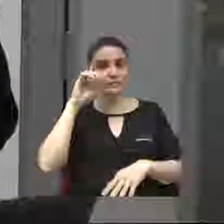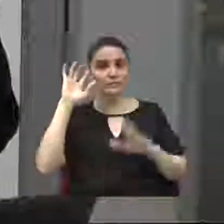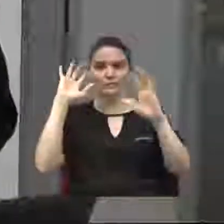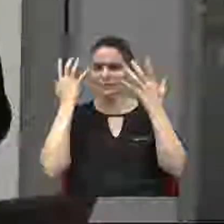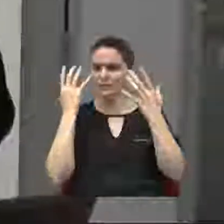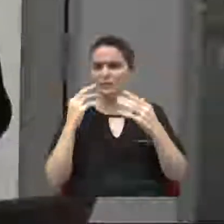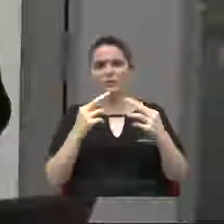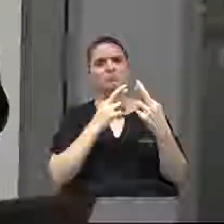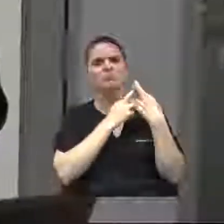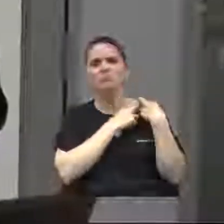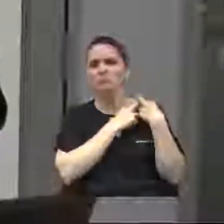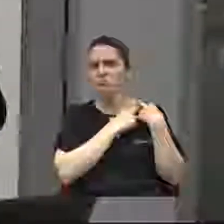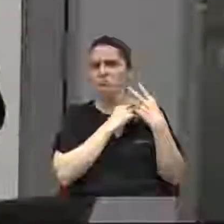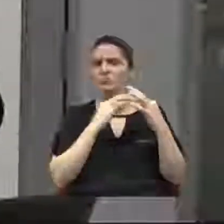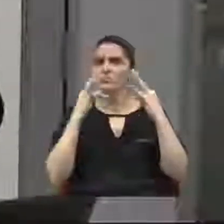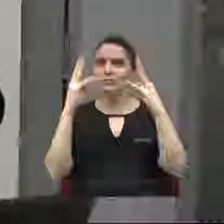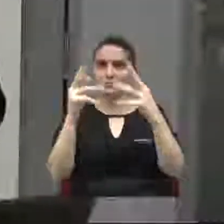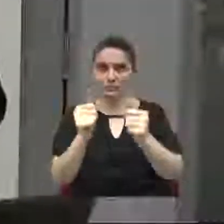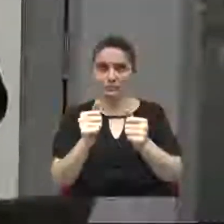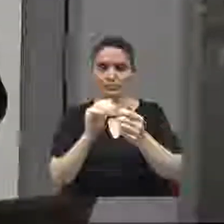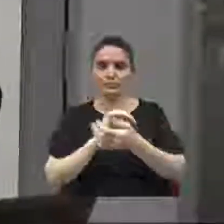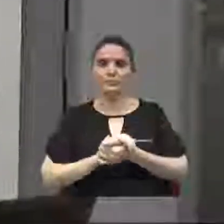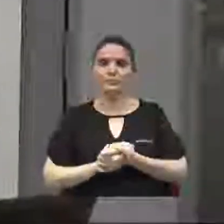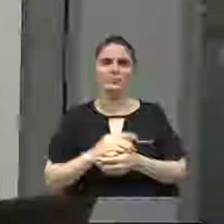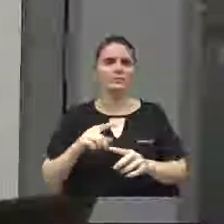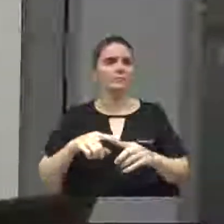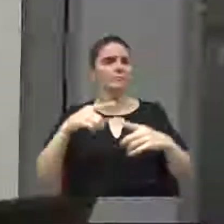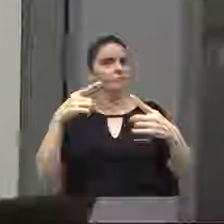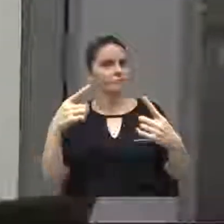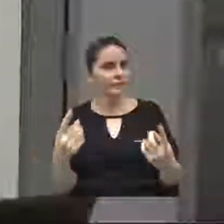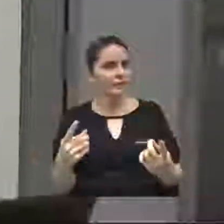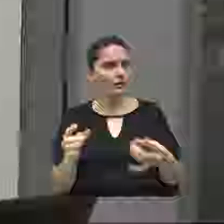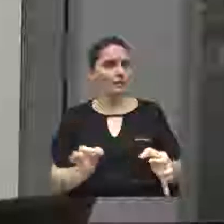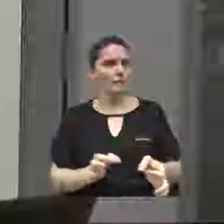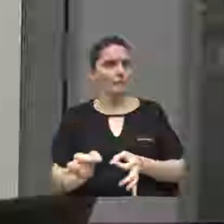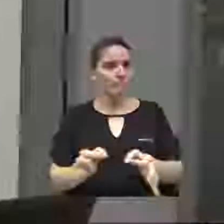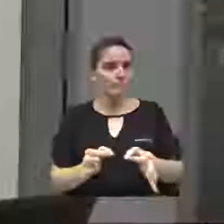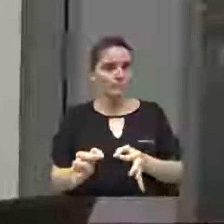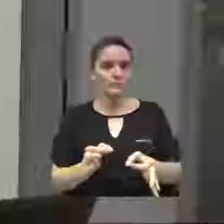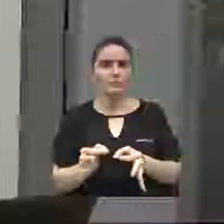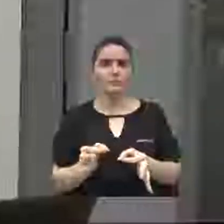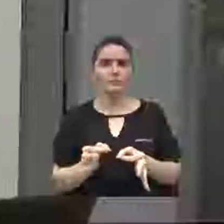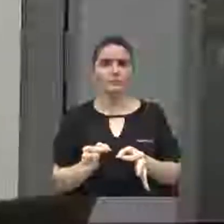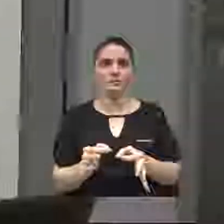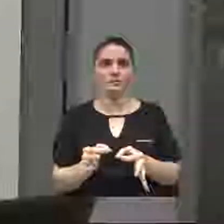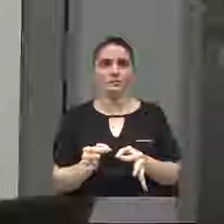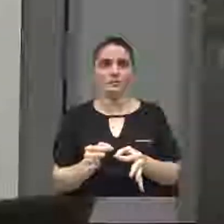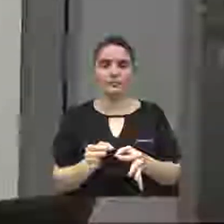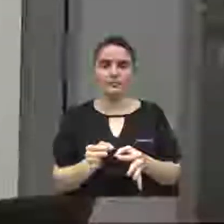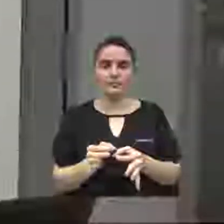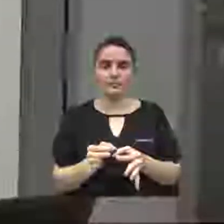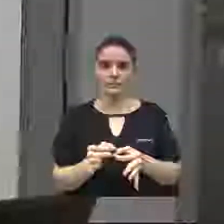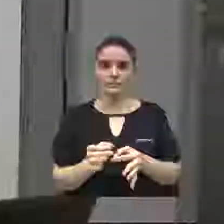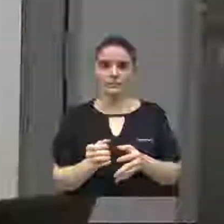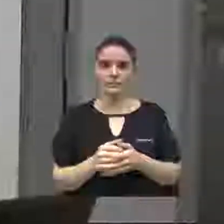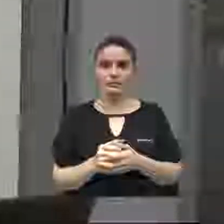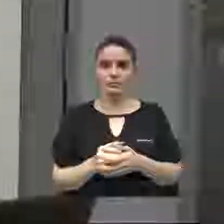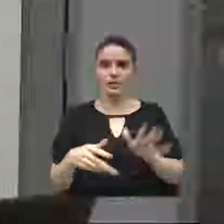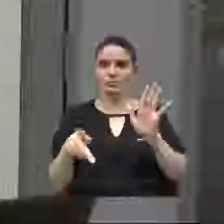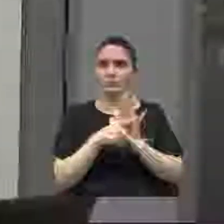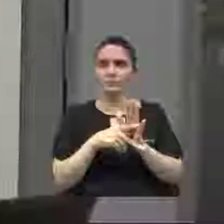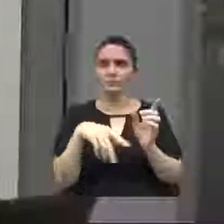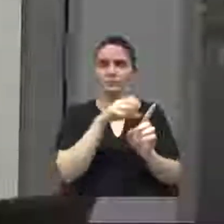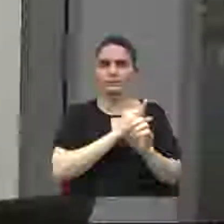todos esses projetos que são de suma importância também, mas um projeto que tem um alcance social de